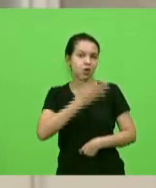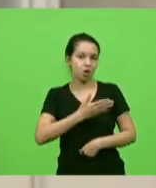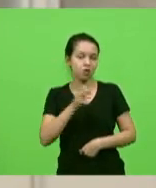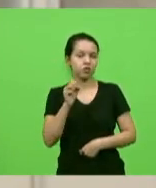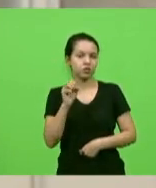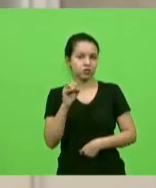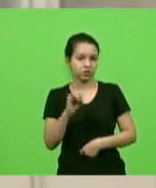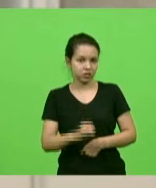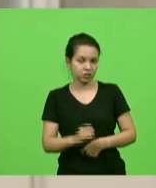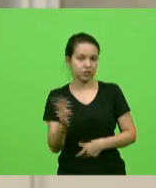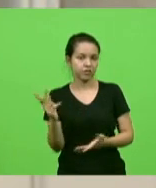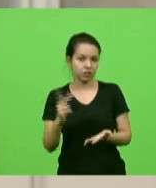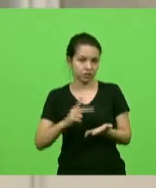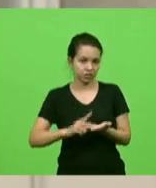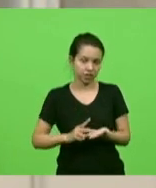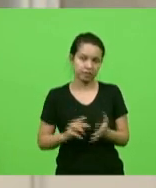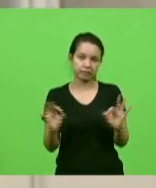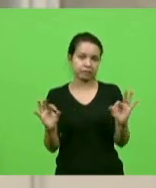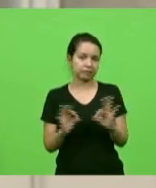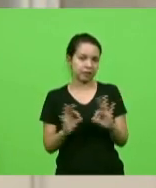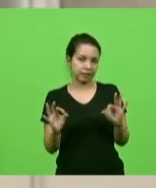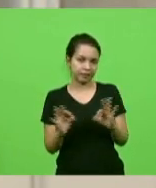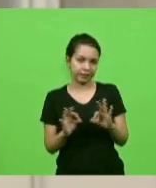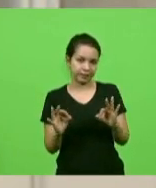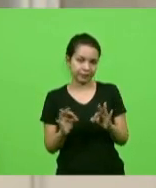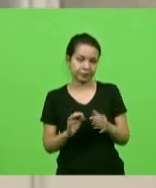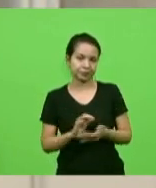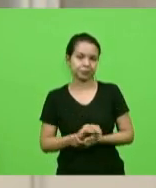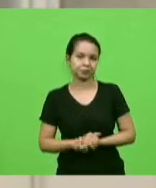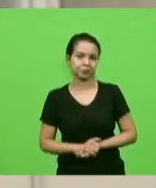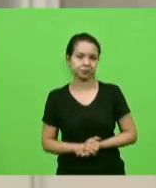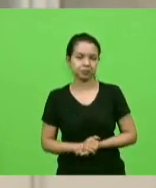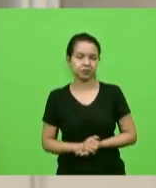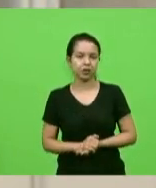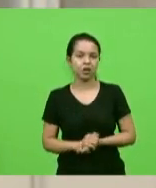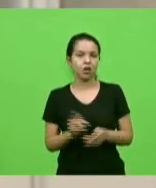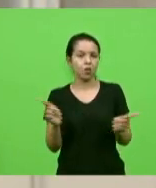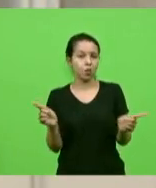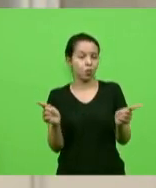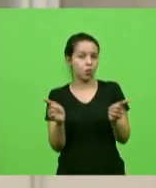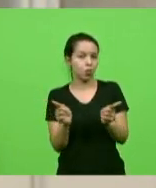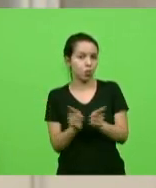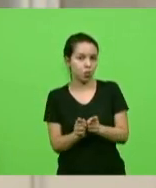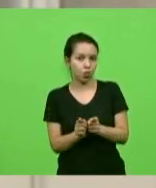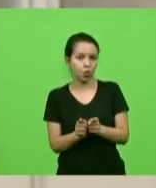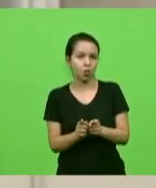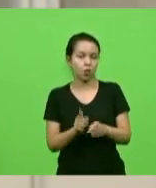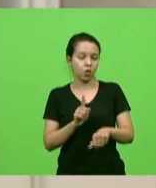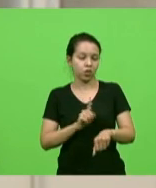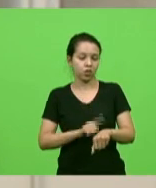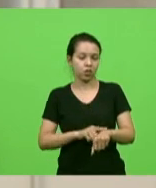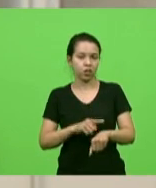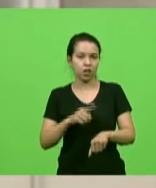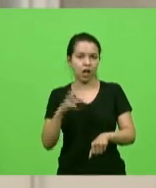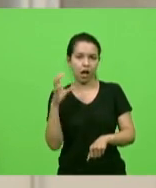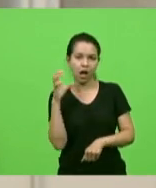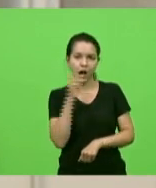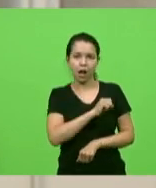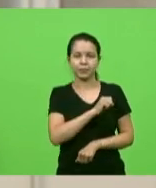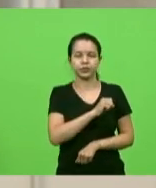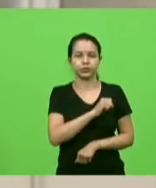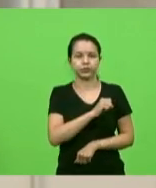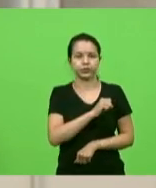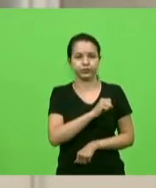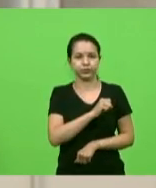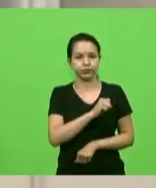sua idoneidade e um reduzidíssimo lá em um reduzidíssimo lapso temporal sem